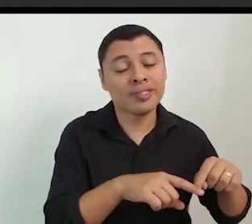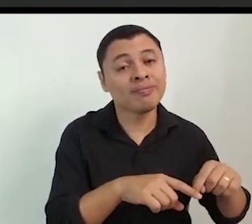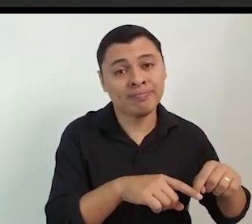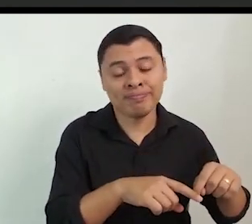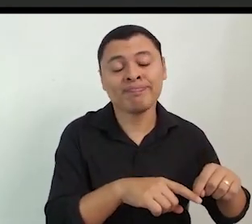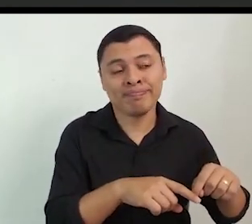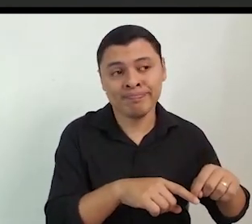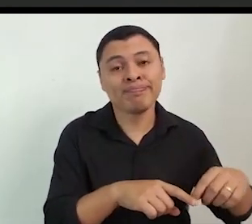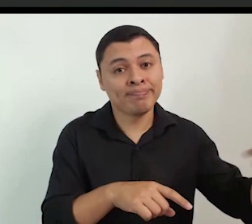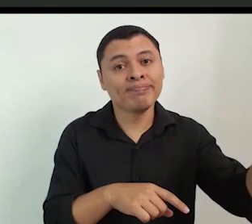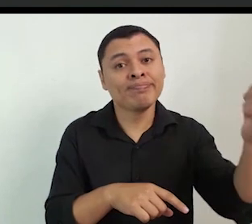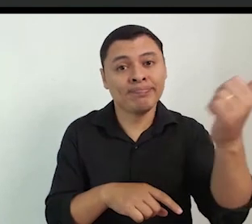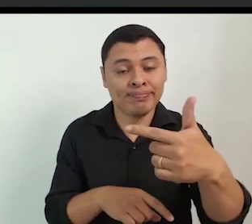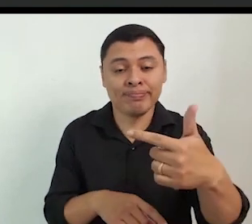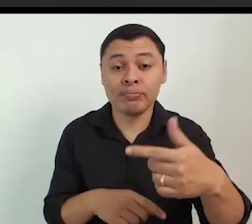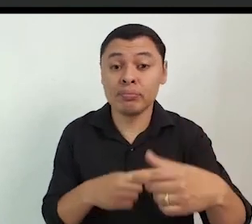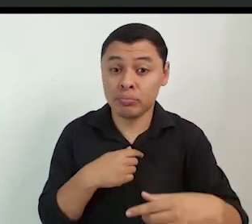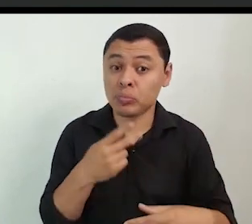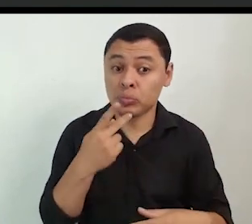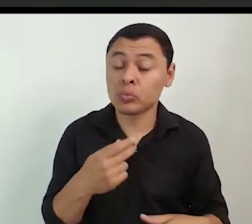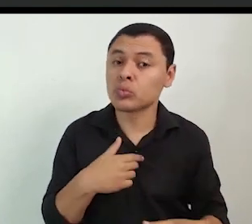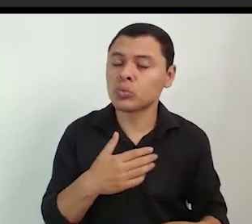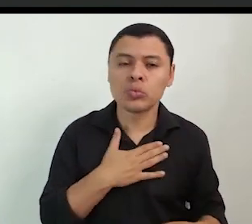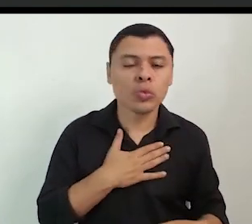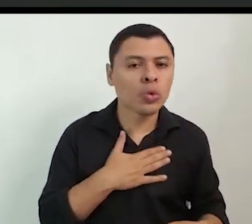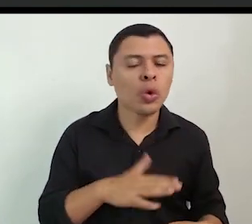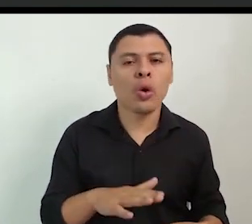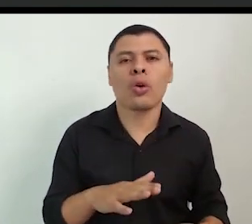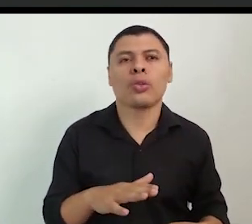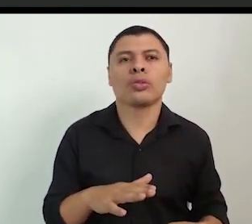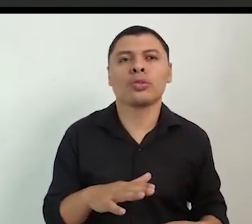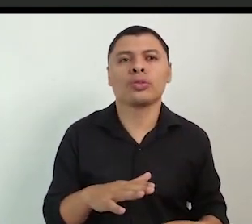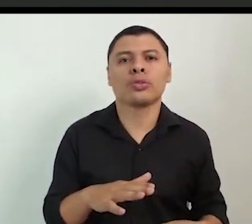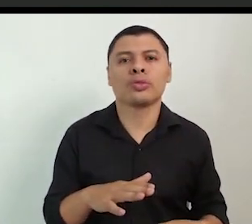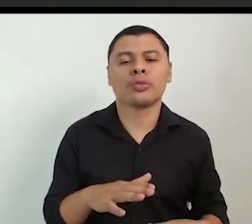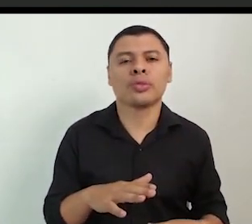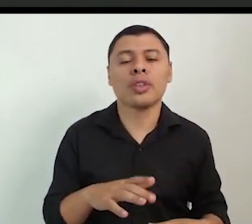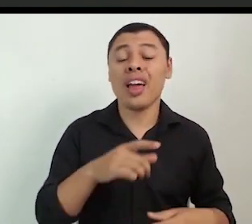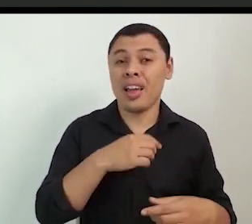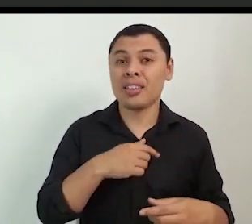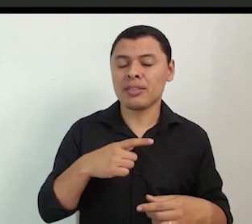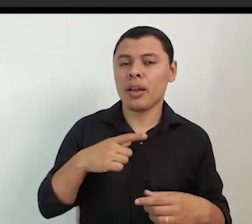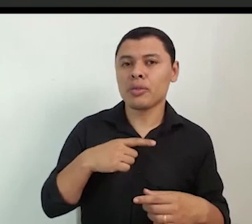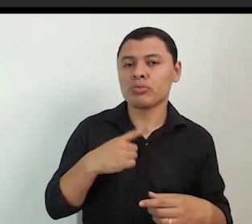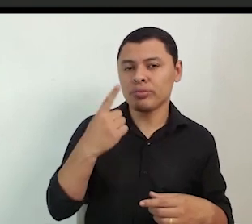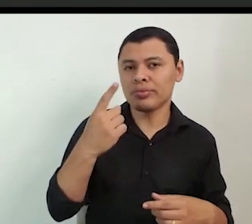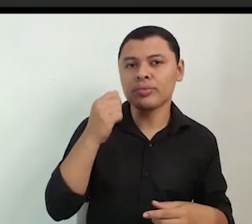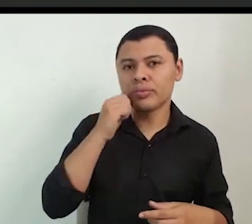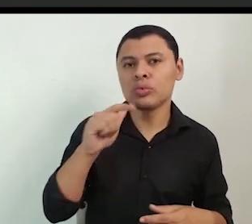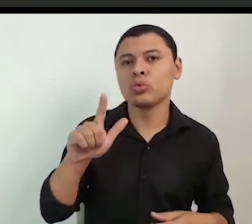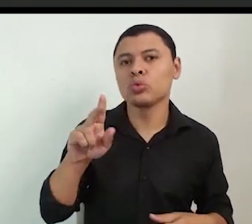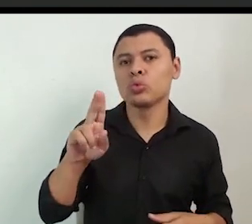não existe mais, e aí eu gosto muito de trazer uma reflexão feita pela Luísa Trajano, que é uma pessoa com quem